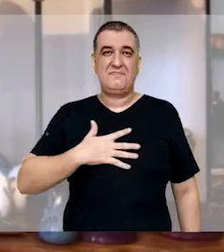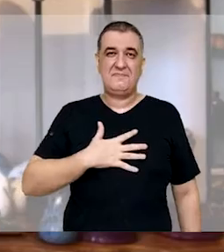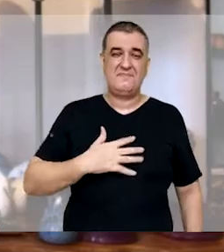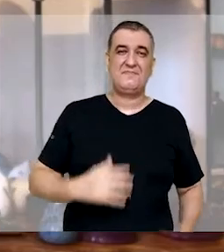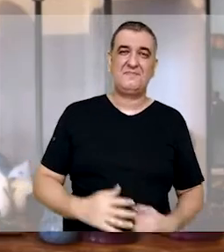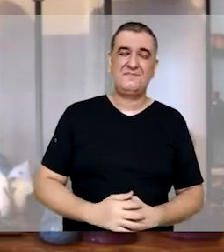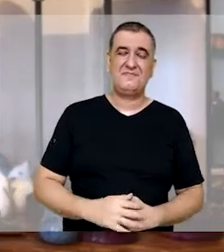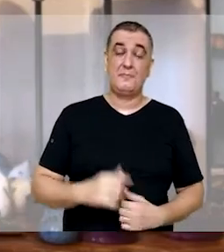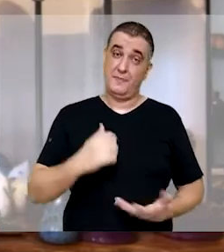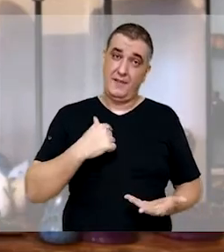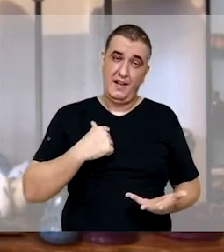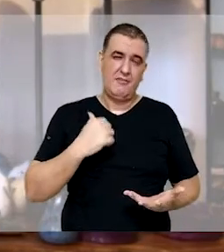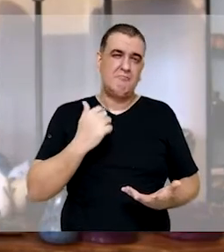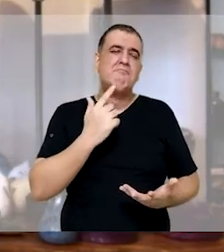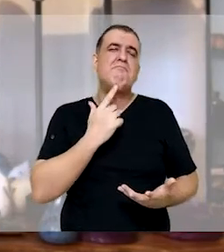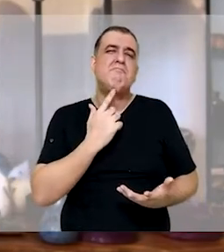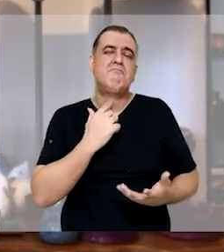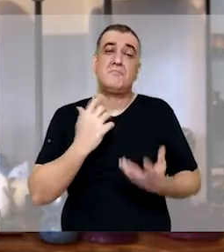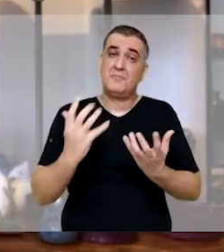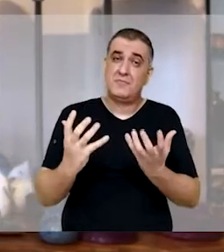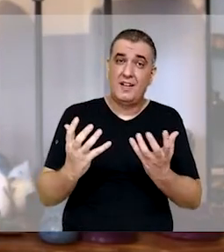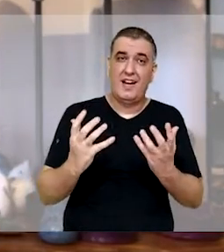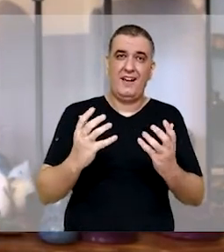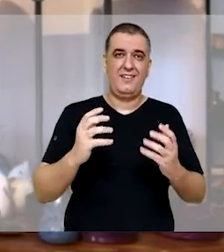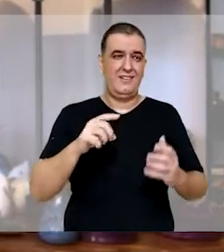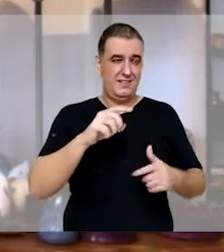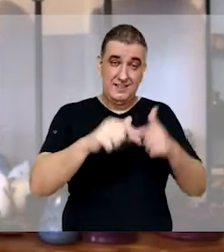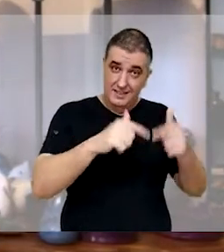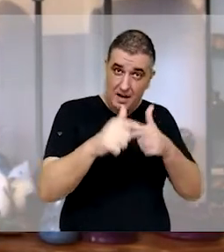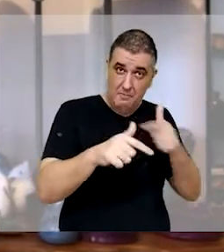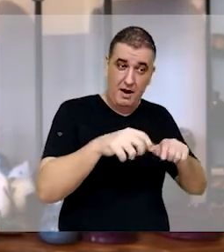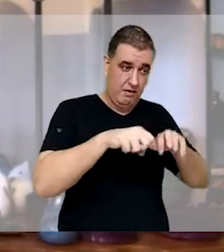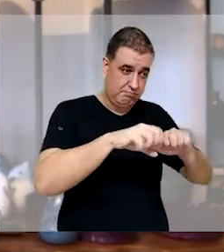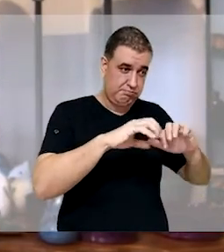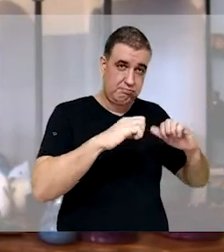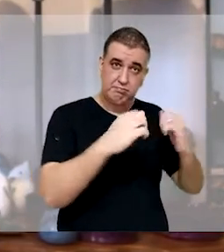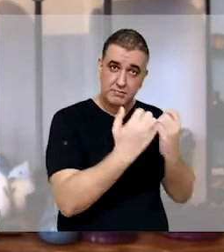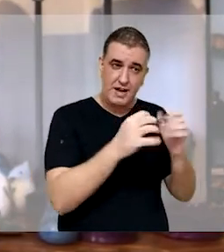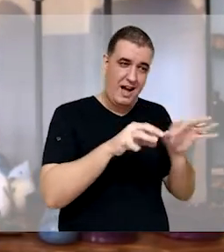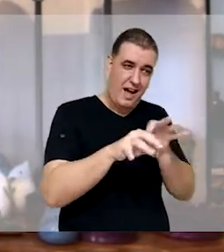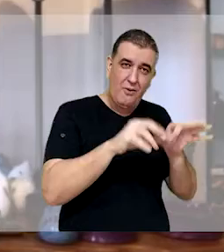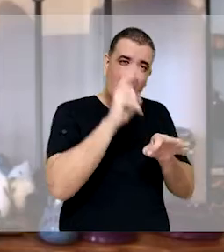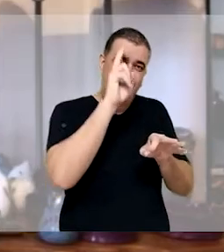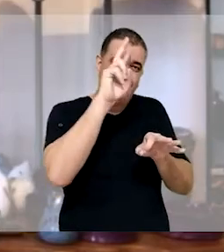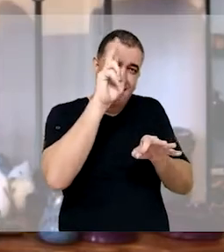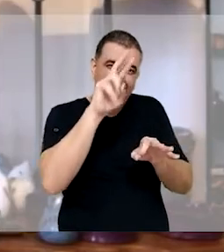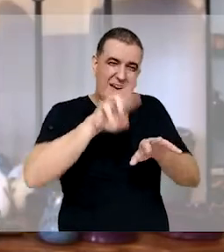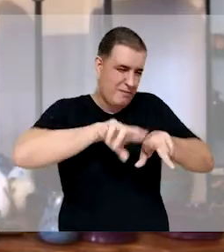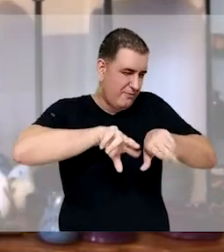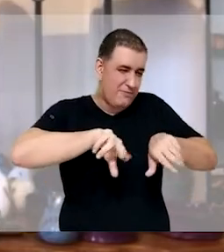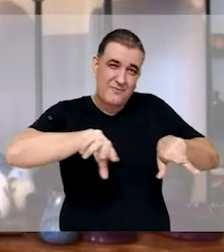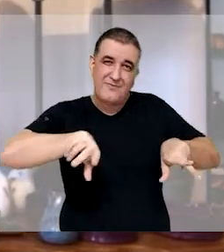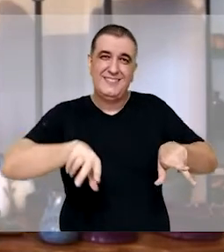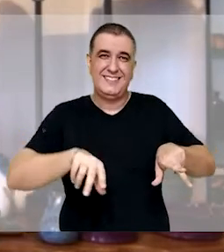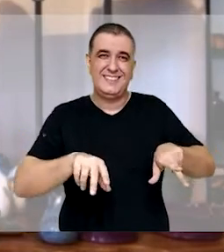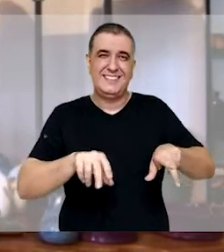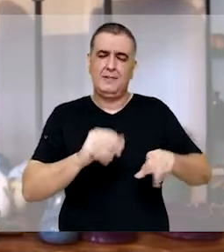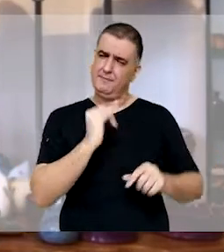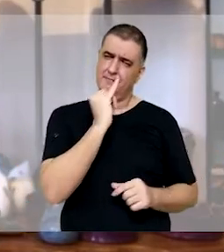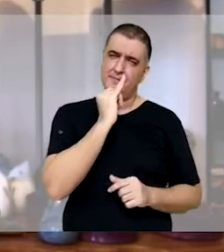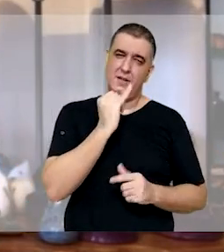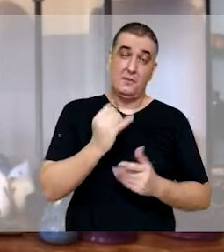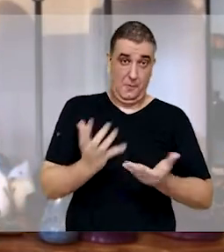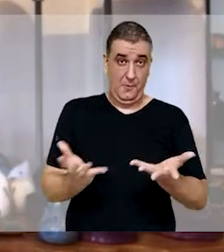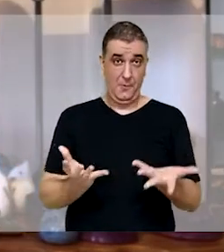assim, porque eu gostaria que meus trabalhos contassem mais histórias, né? Não sei se é porque eu estou localizada no centro da cidade,